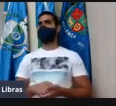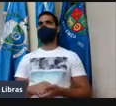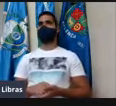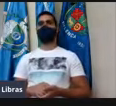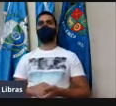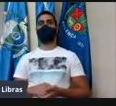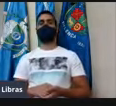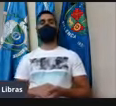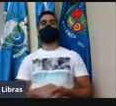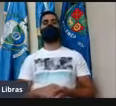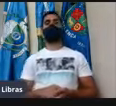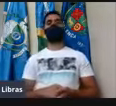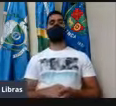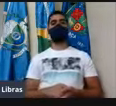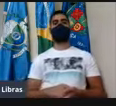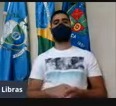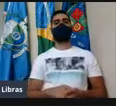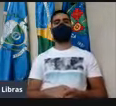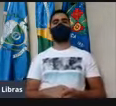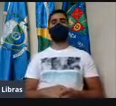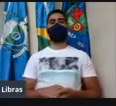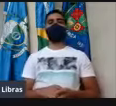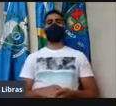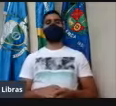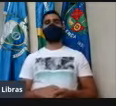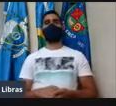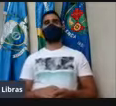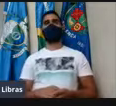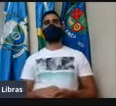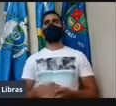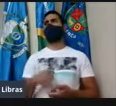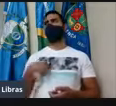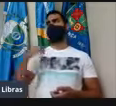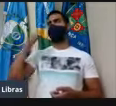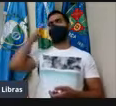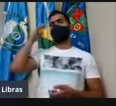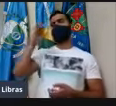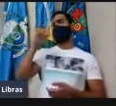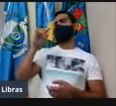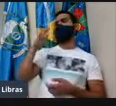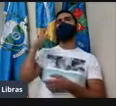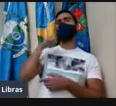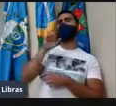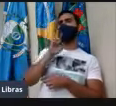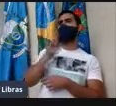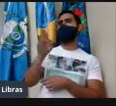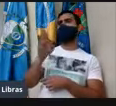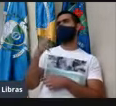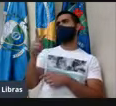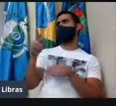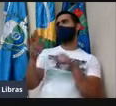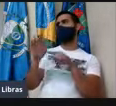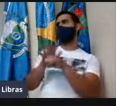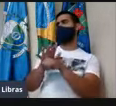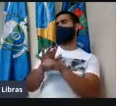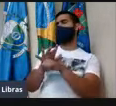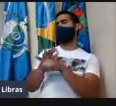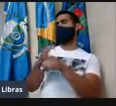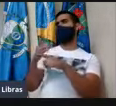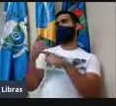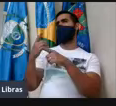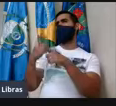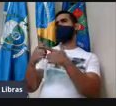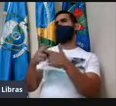Eu não sei se isso daí responde a sua pergunta com relação à avaliação atuarial. Porque a